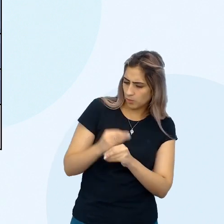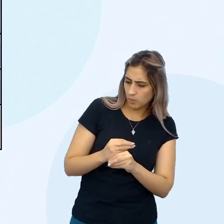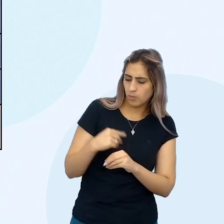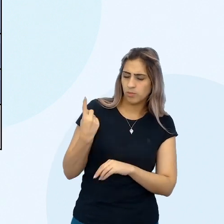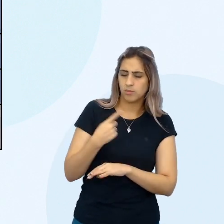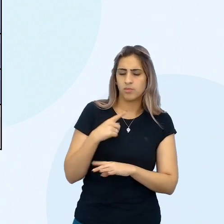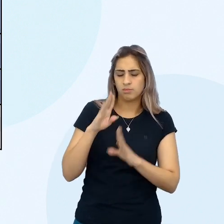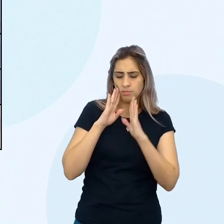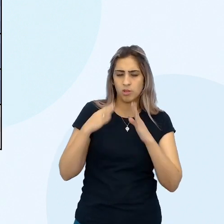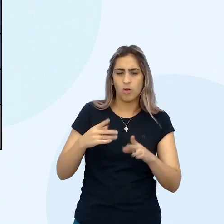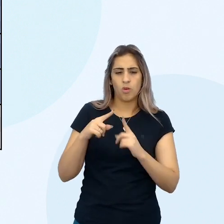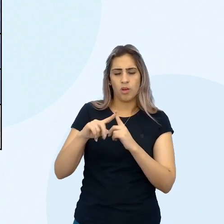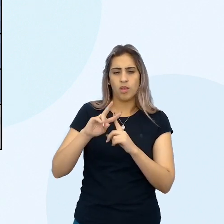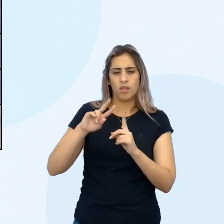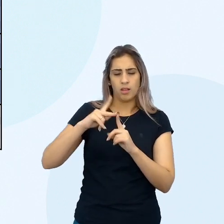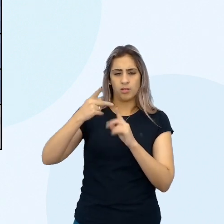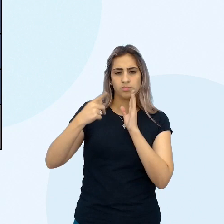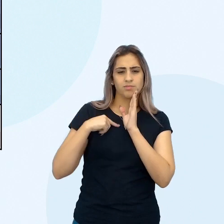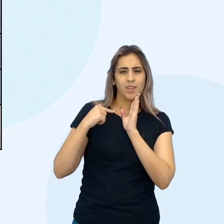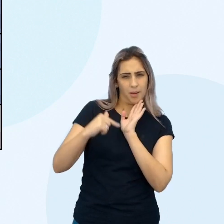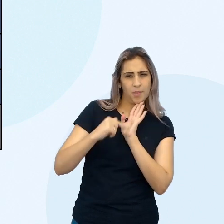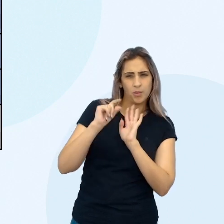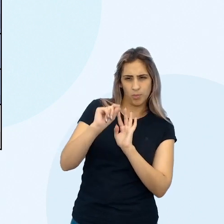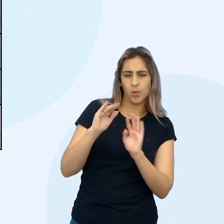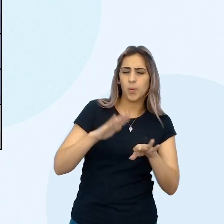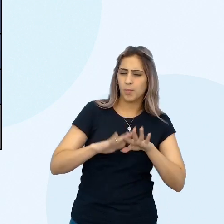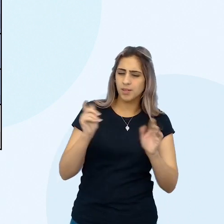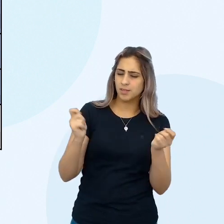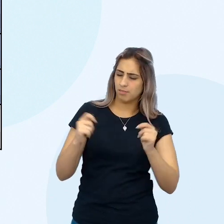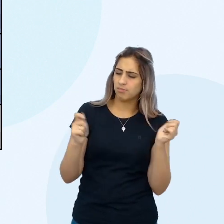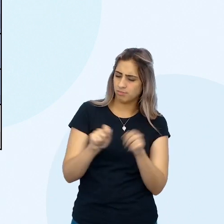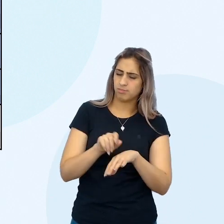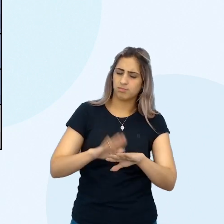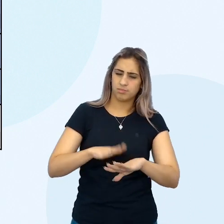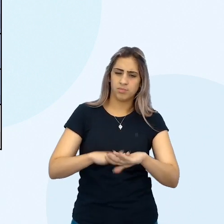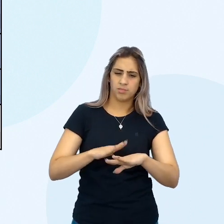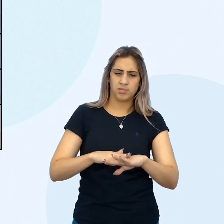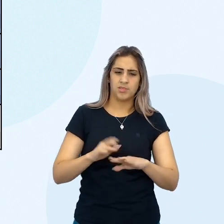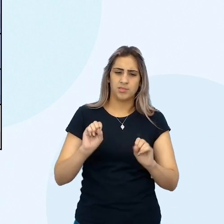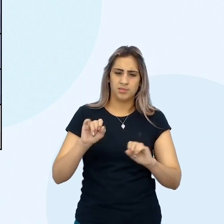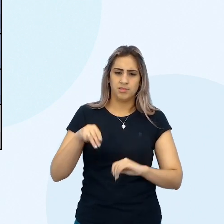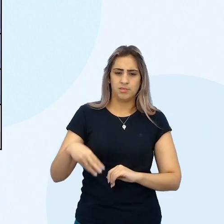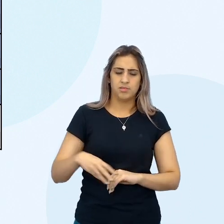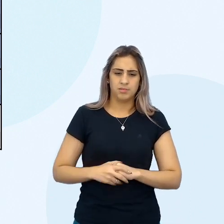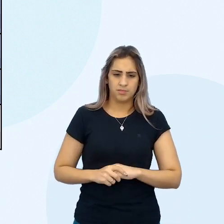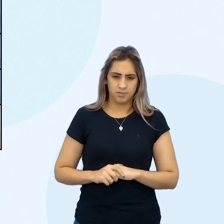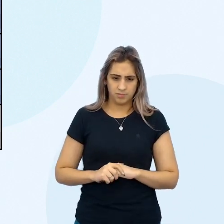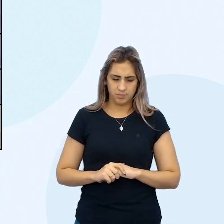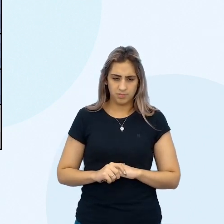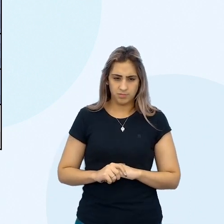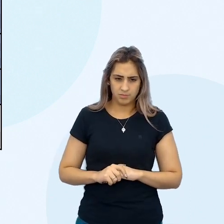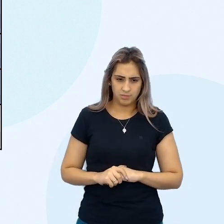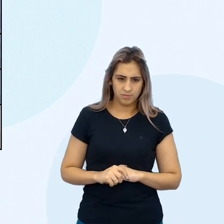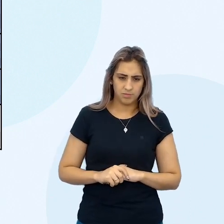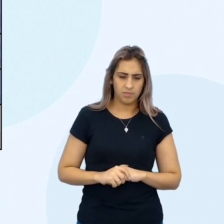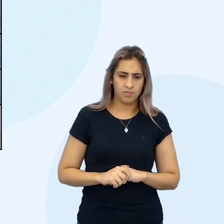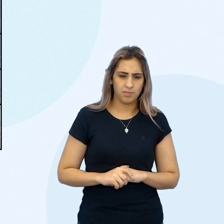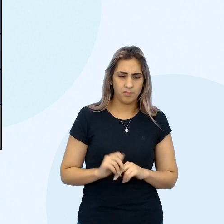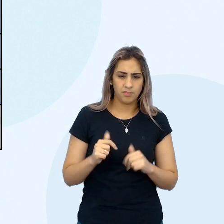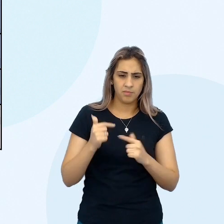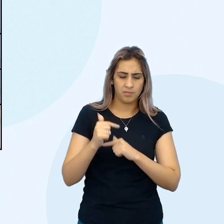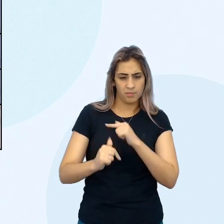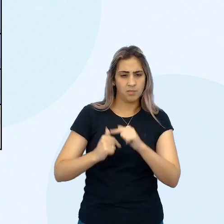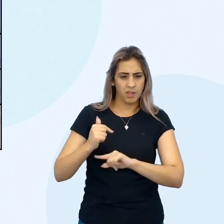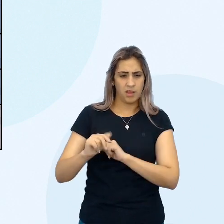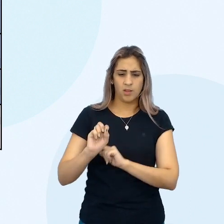Tranquilo, y². Isso. Deu um pouquinho mais de trabalho, mas dava pra fazer na raça também. Sim. Certo? Dava pra armar a conta. Sim. Ficava um pouquinho mais trabalhoso, mas